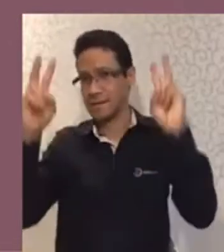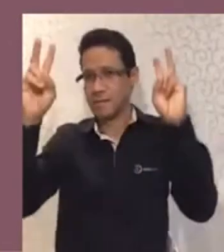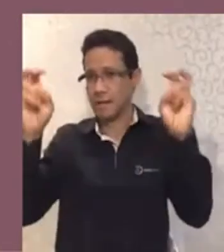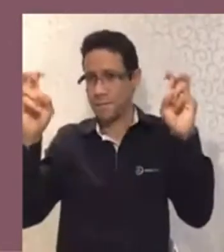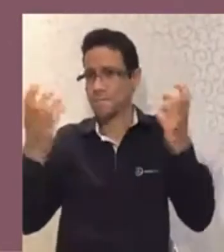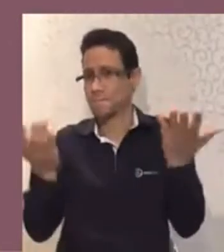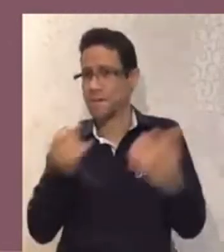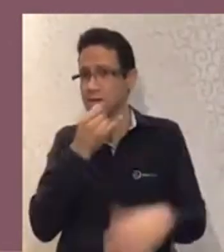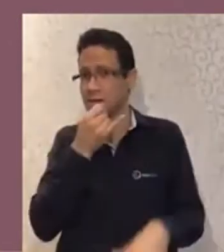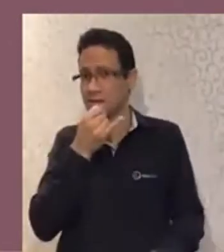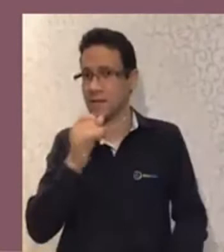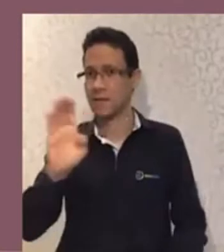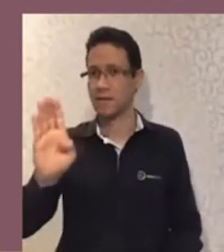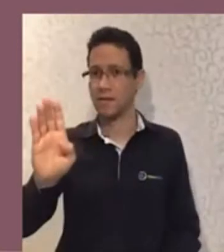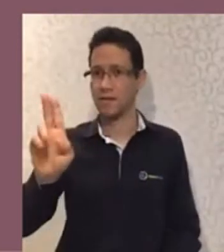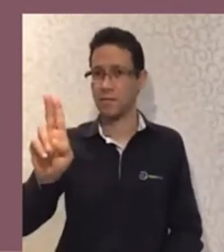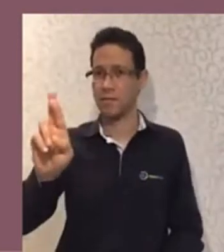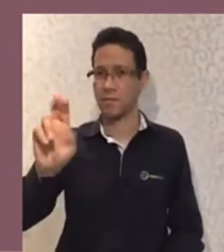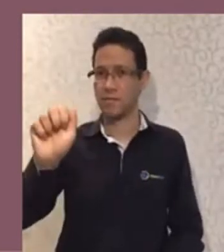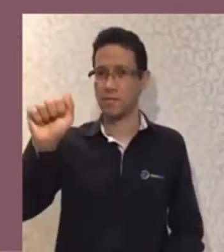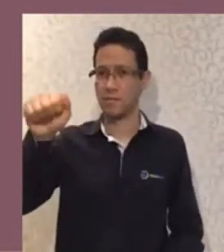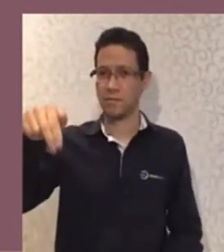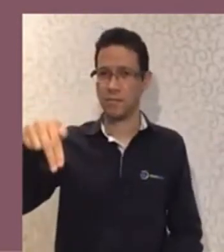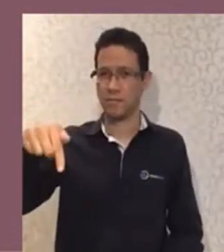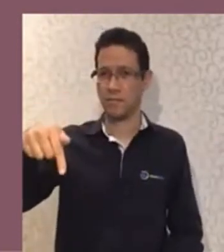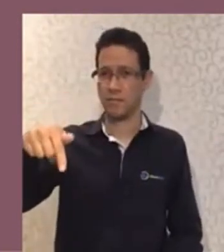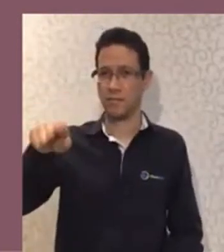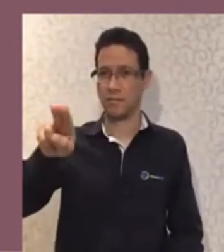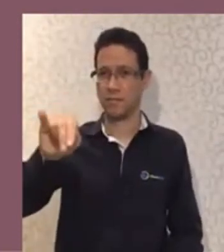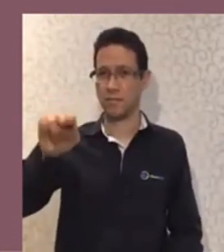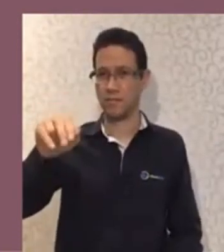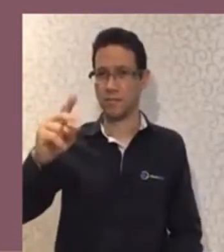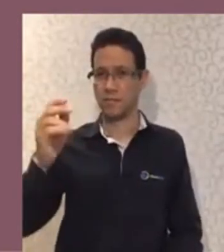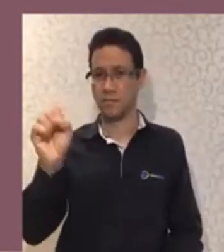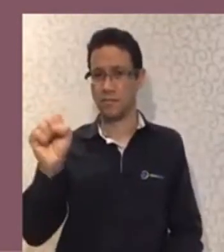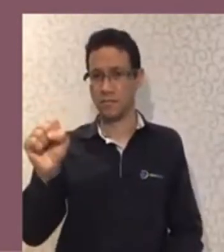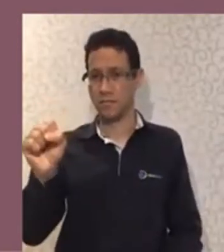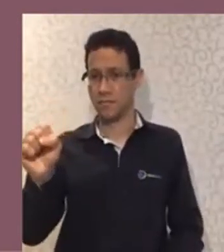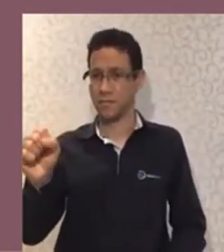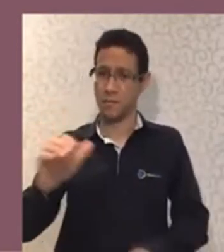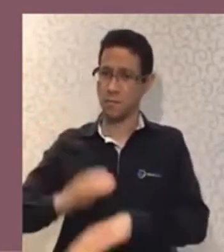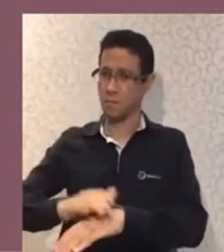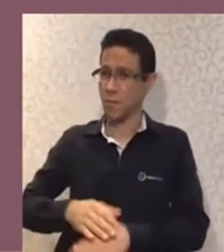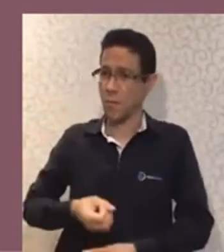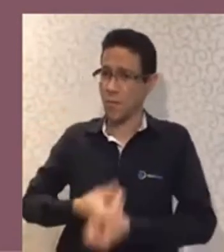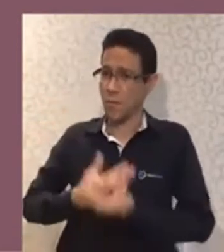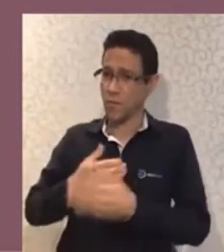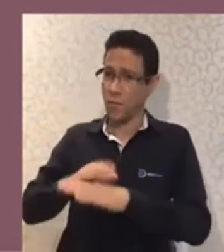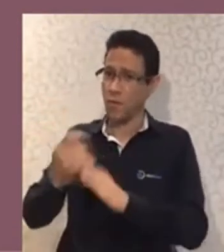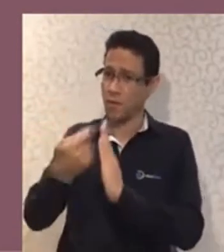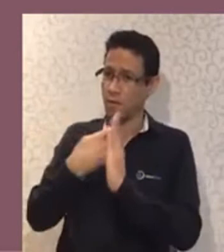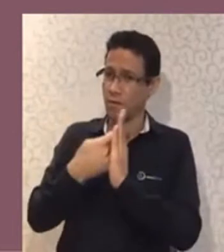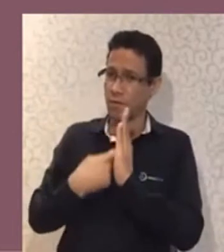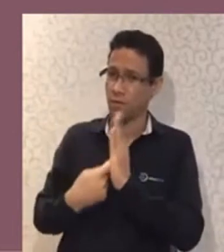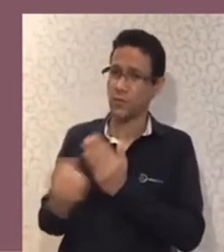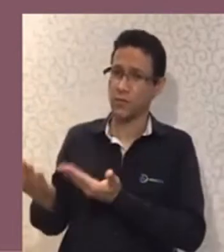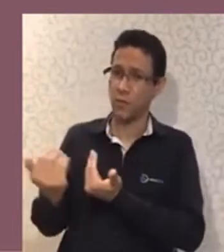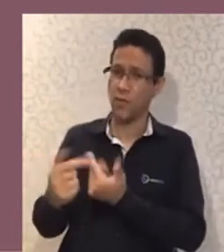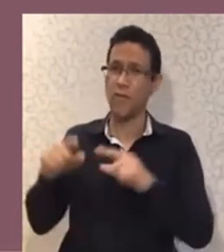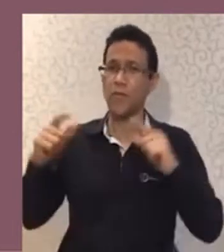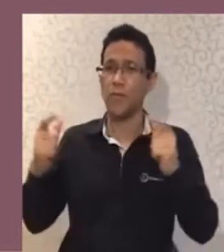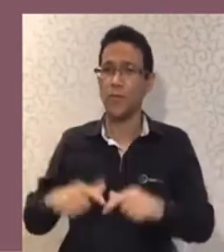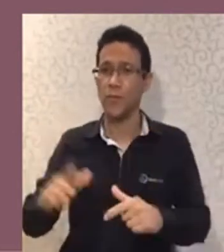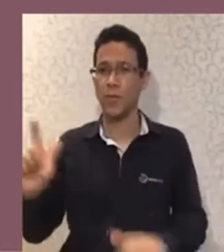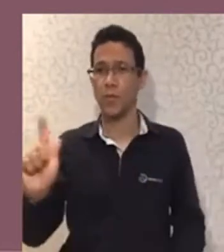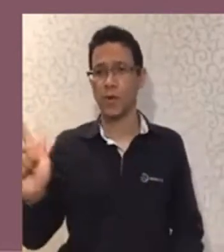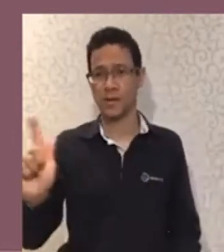caso de Buraquinhos, né? Uma peça escrita por um jovem, muito jovem, da periferia de Guaianazes, que é o Johnny